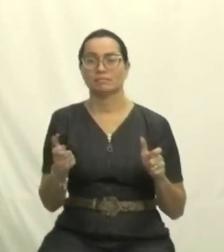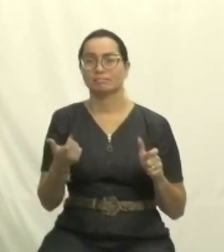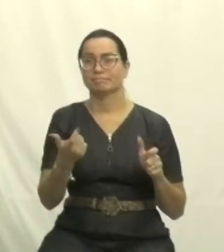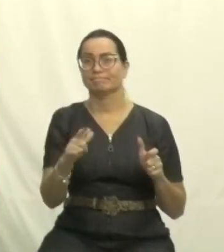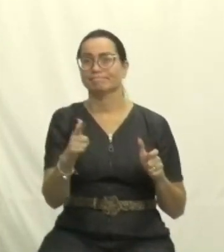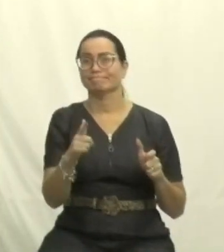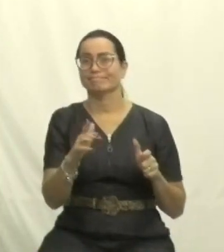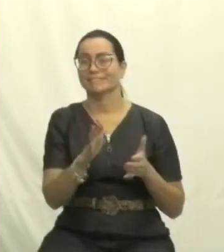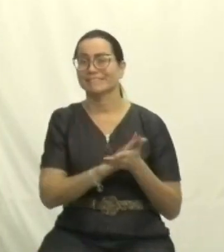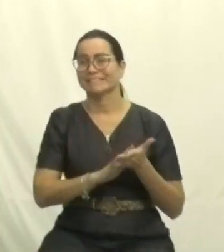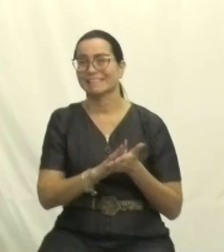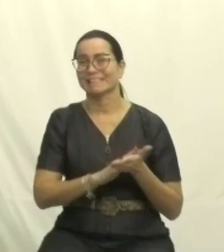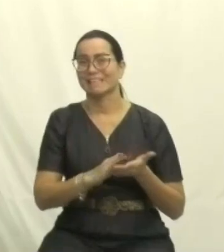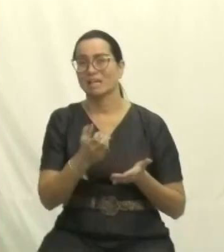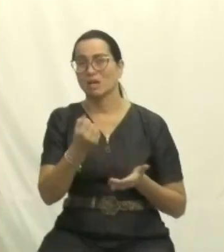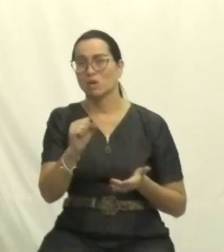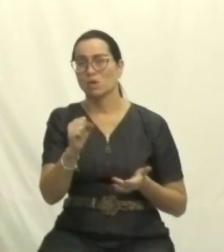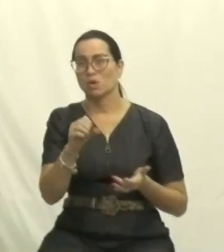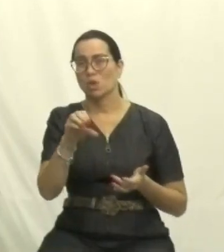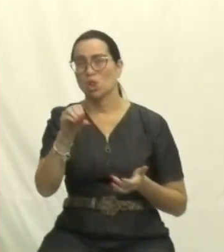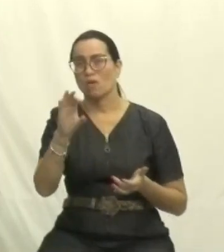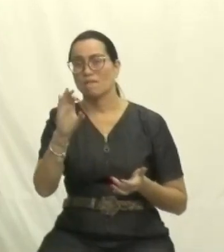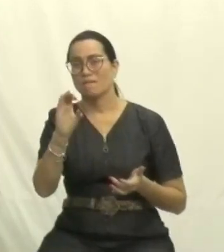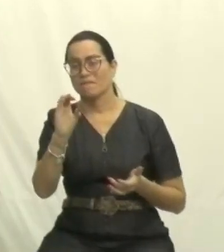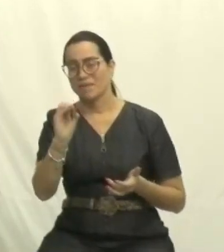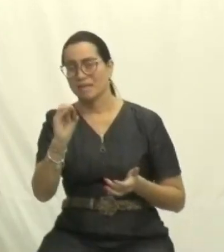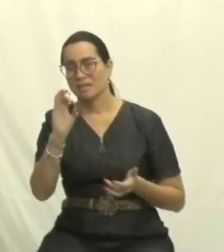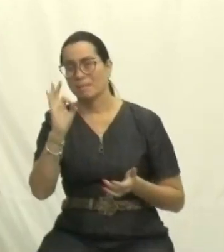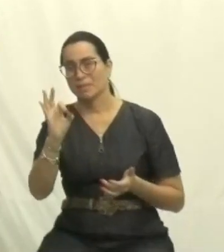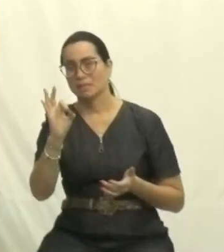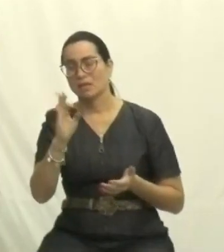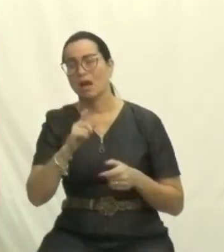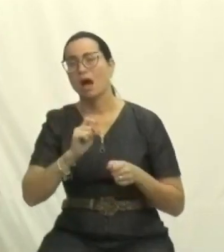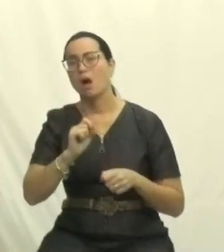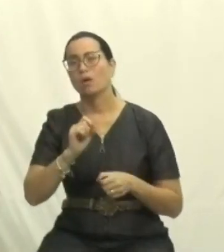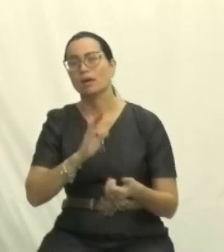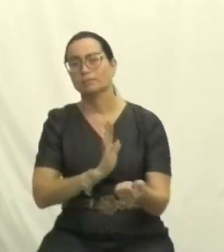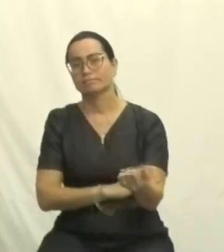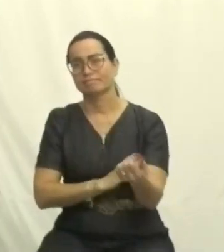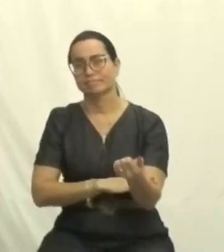de errar, 89%, 90% são dependentes químicos.